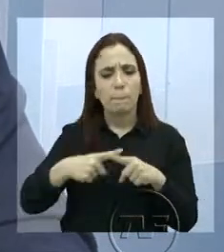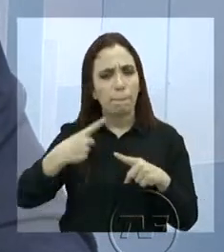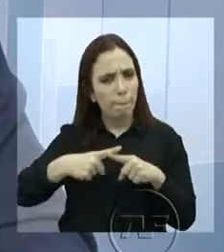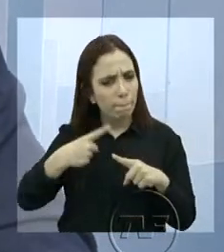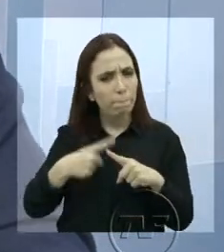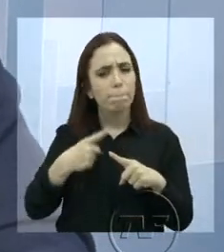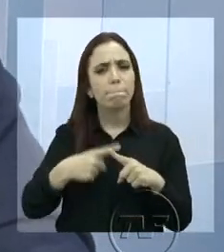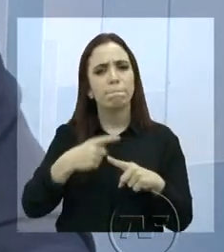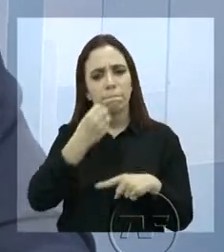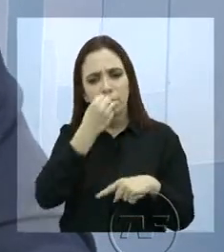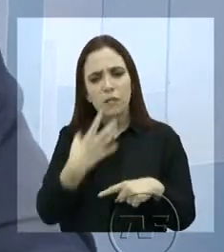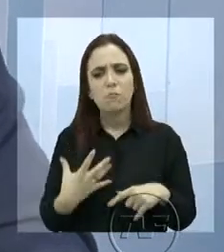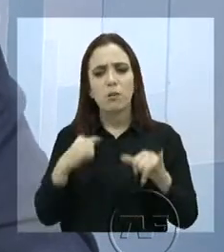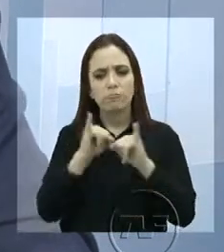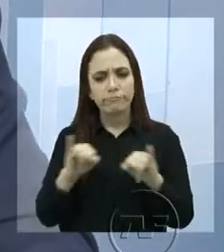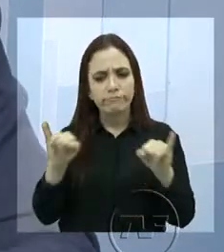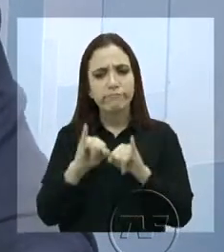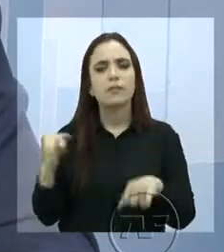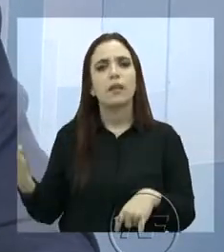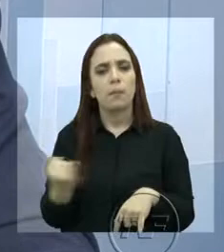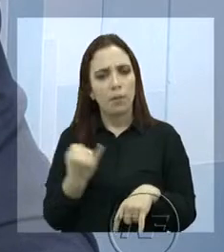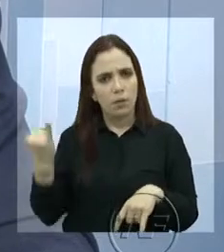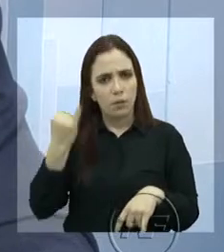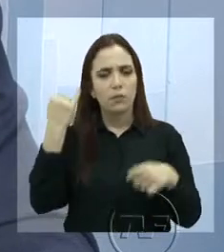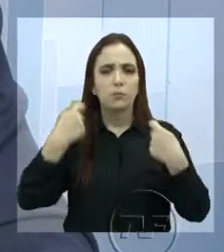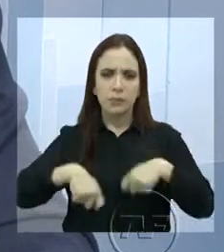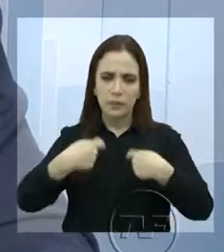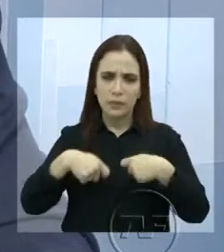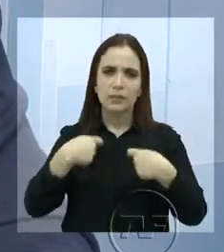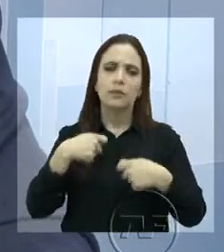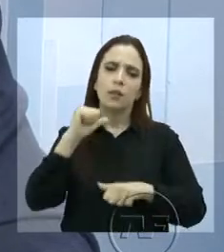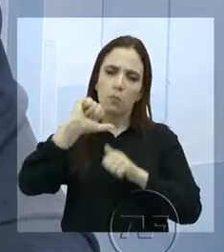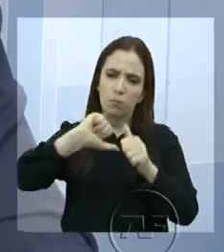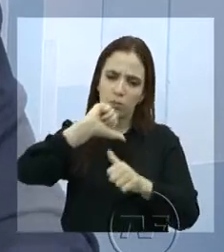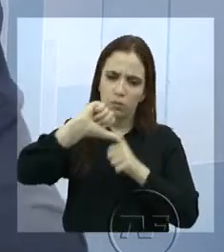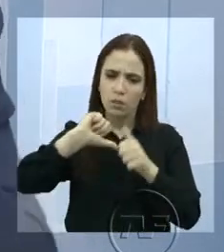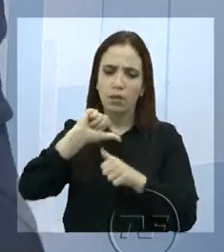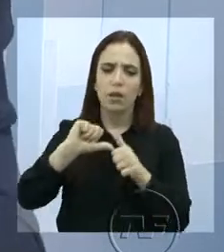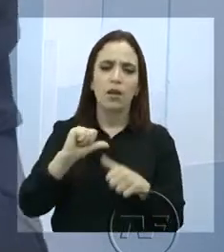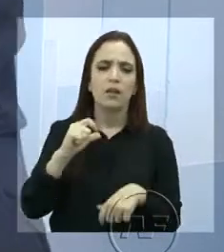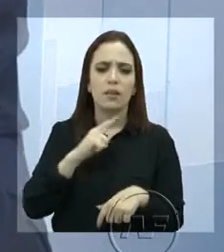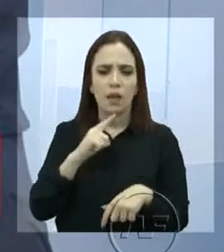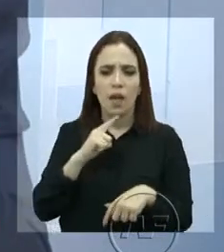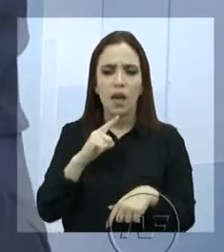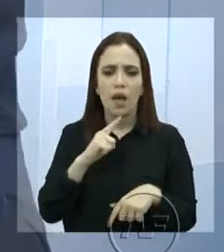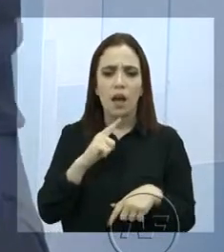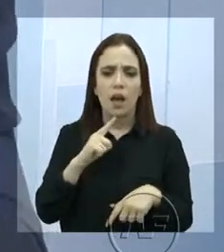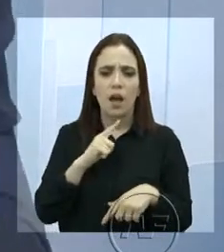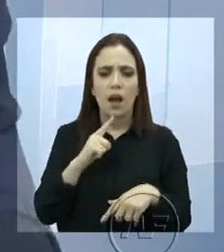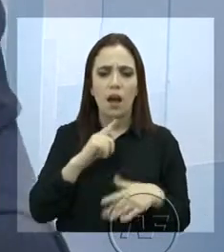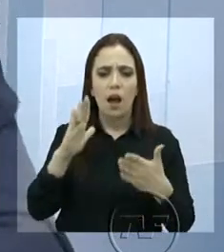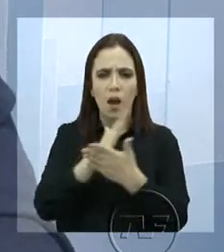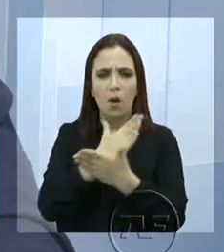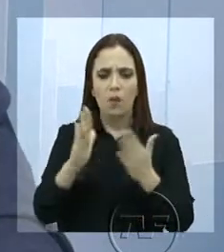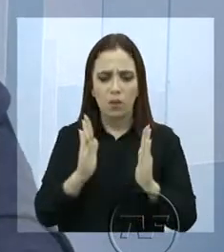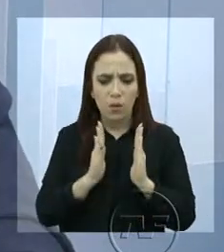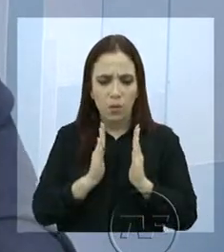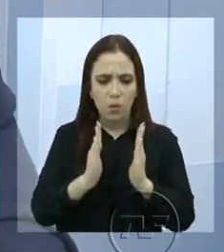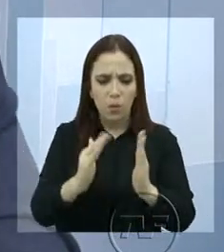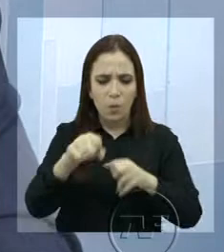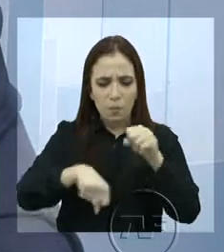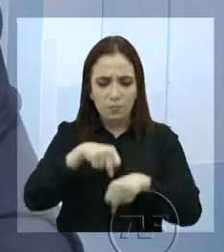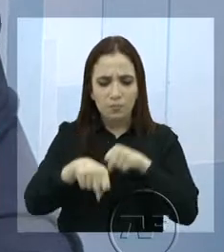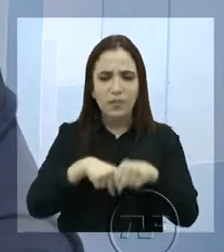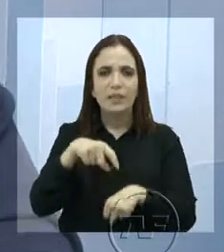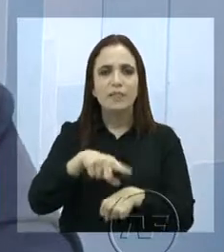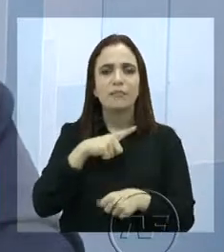de destacar a importância dele, precisa de uma manutenção, né? Muitas faixas já estão devidamente degradadas e